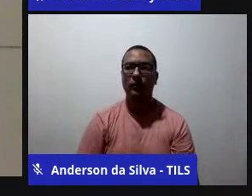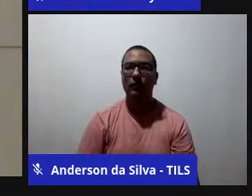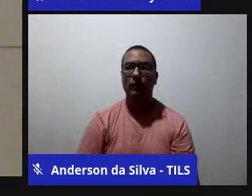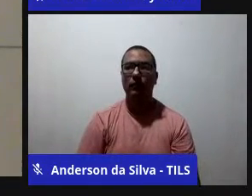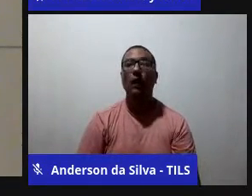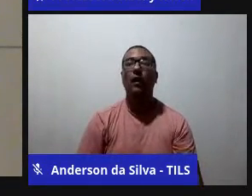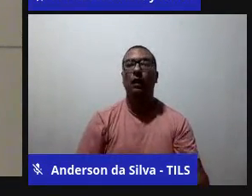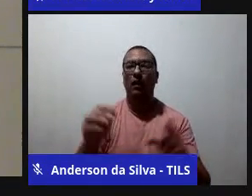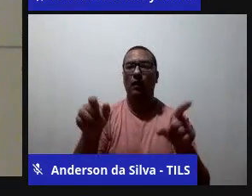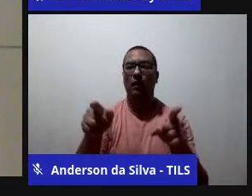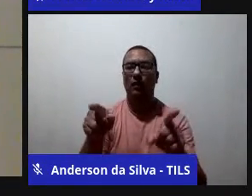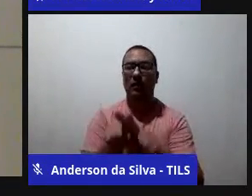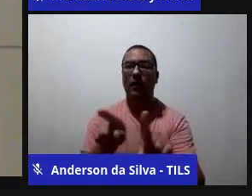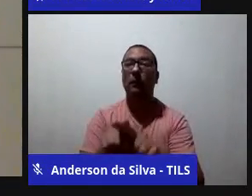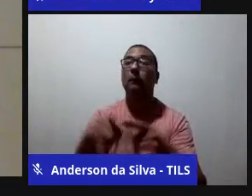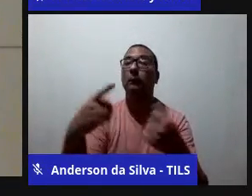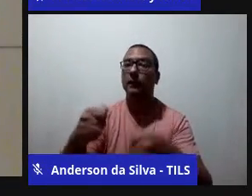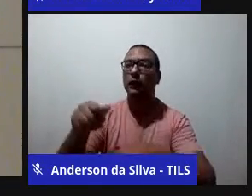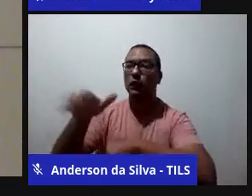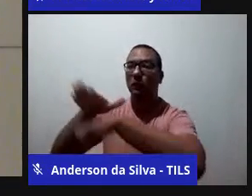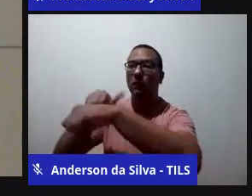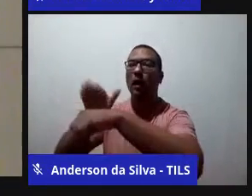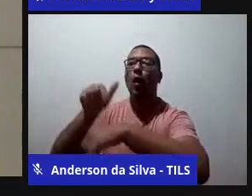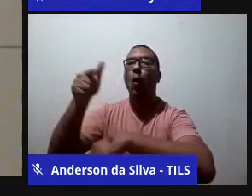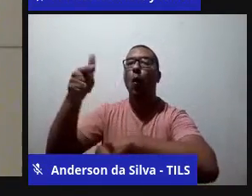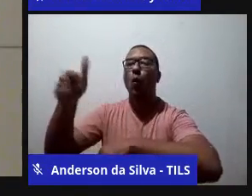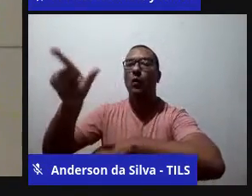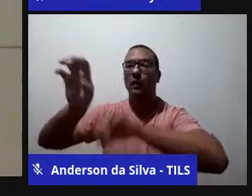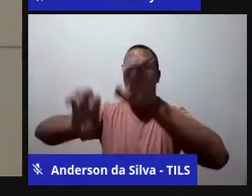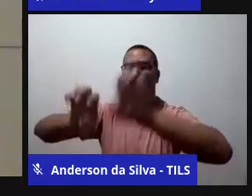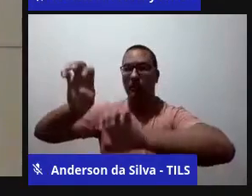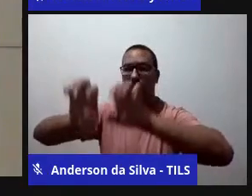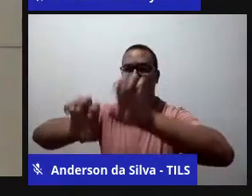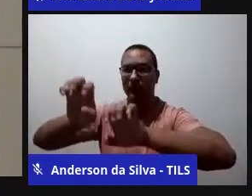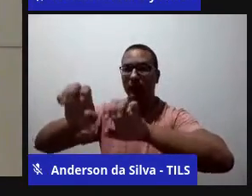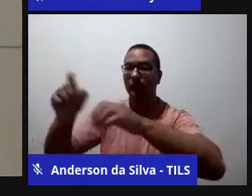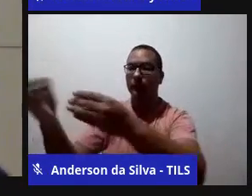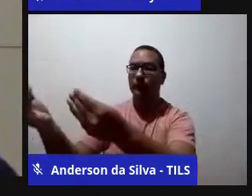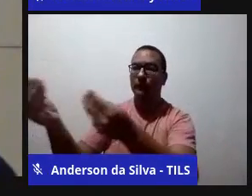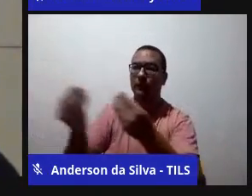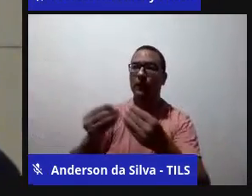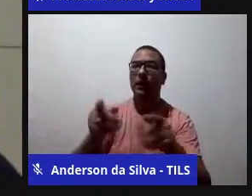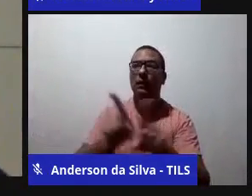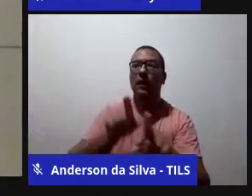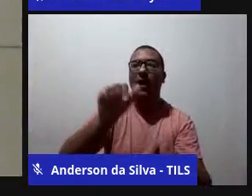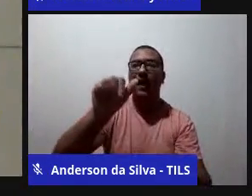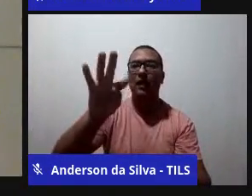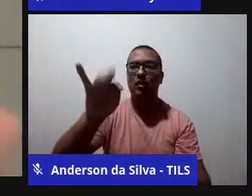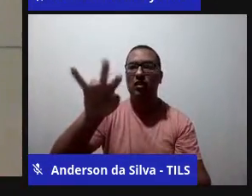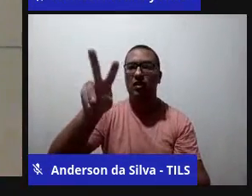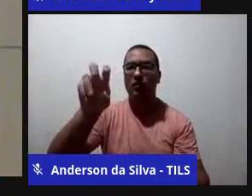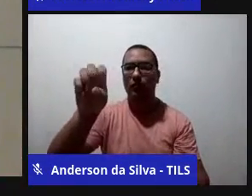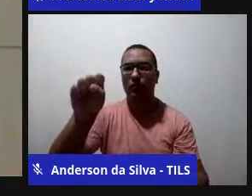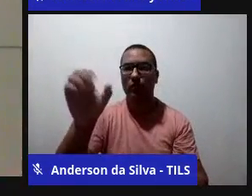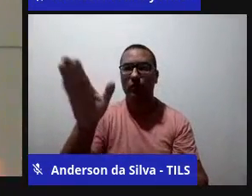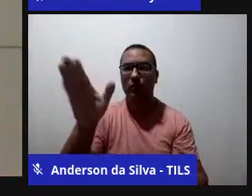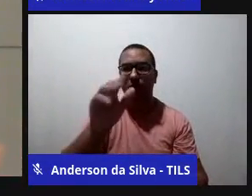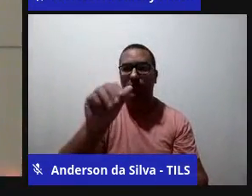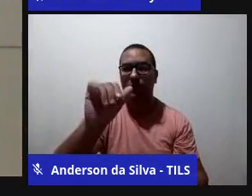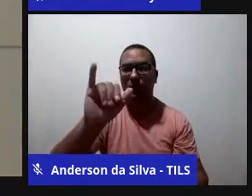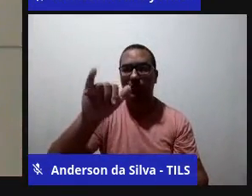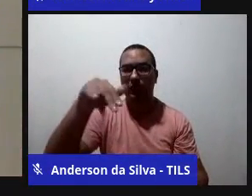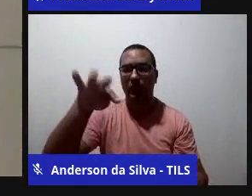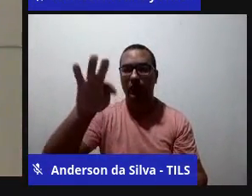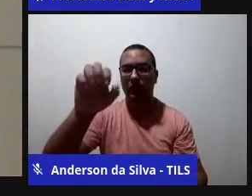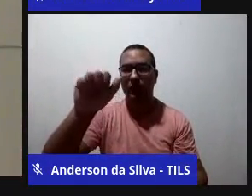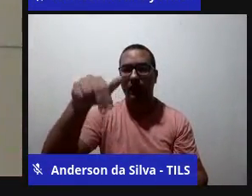buscar empresas mais baseadas em ativos intangíveis. Ativos intangíveis, até um tempo atrás,